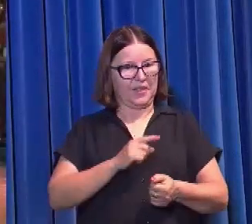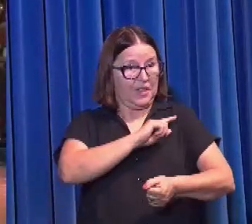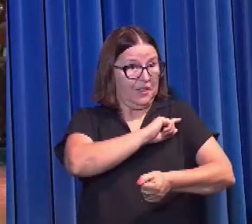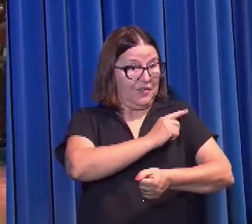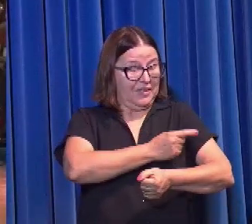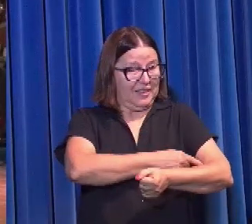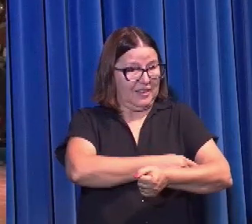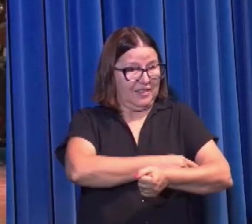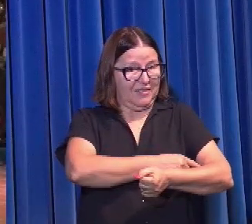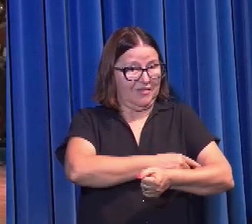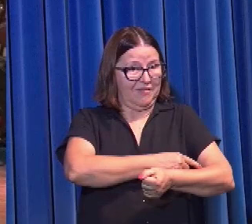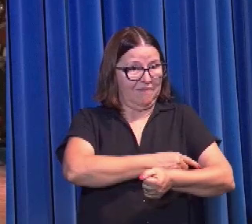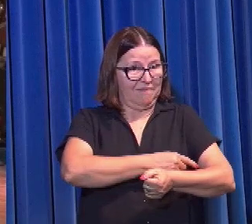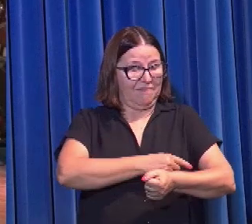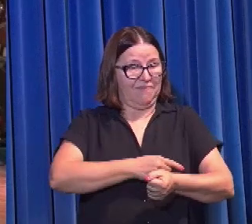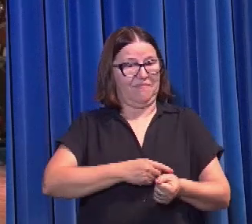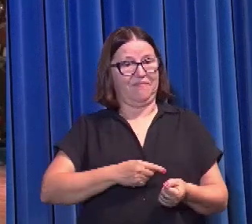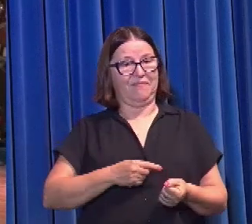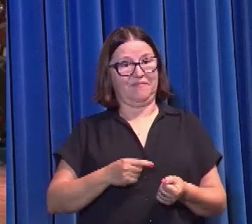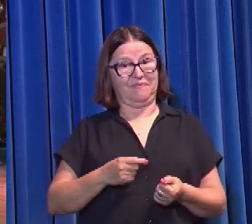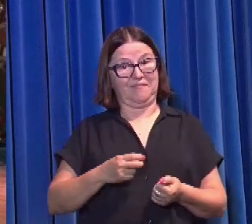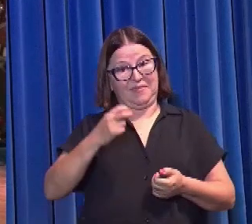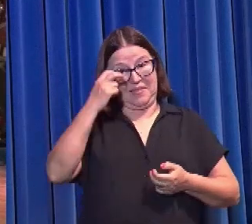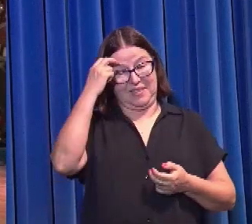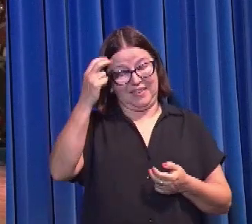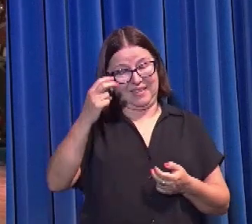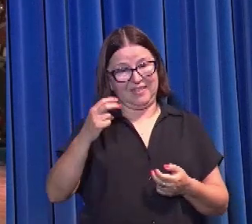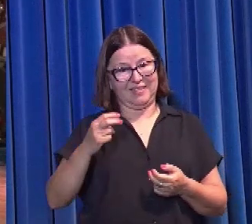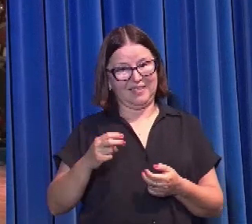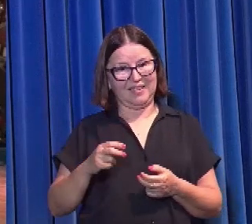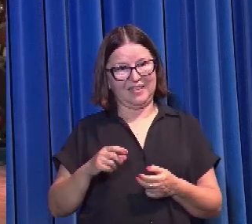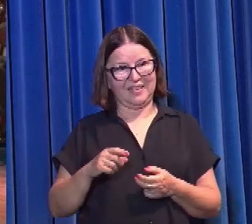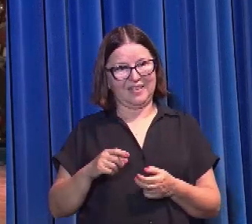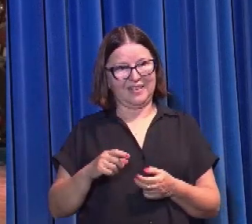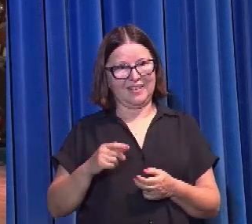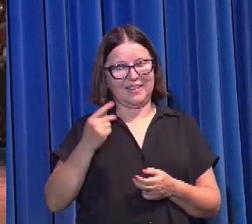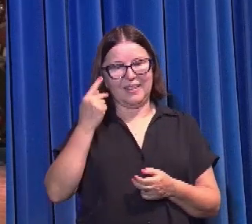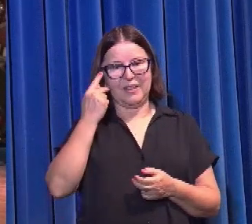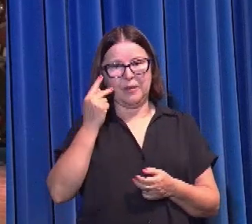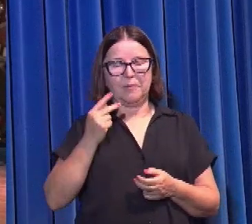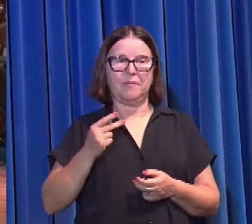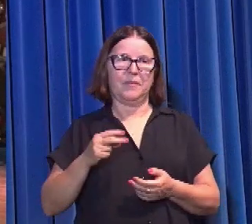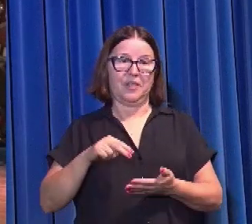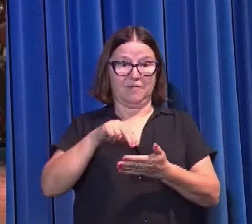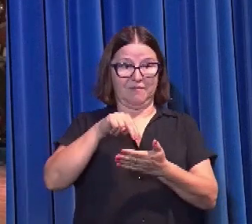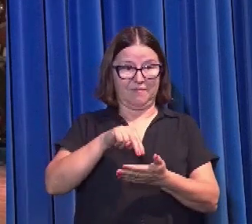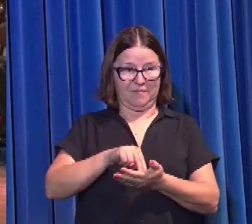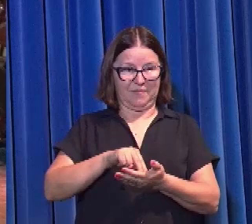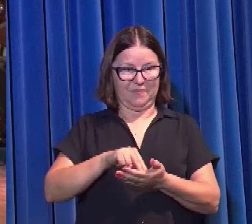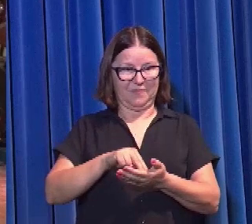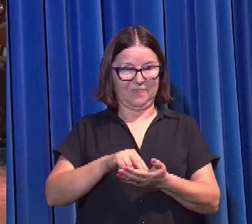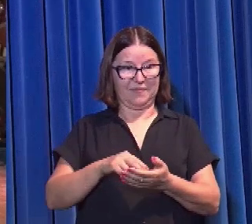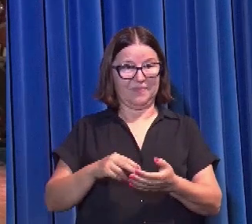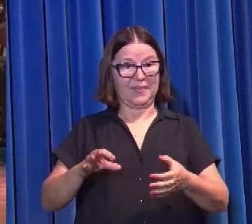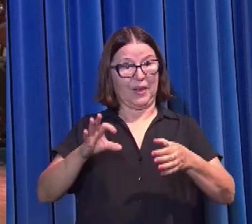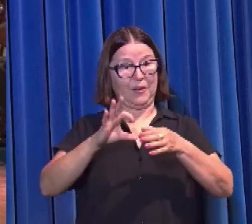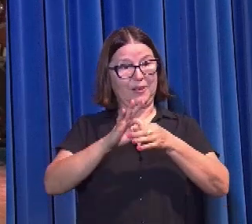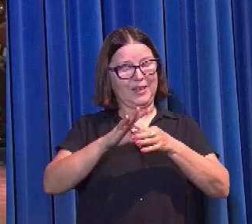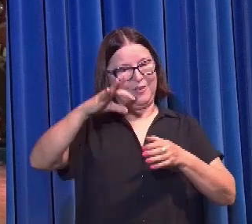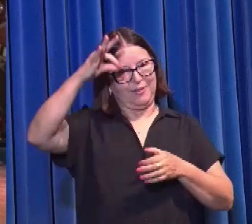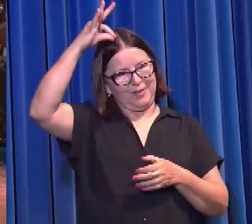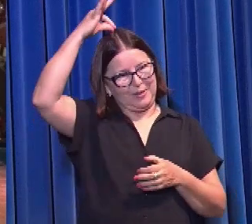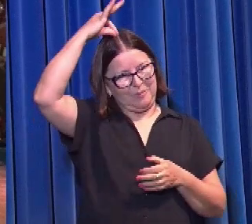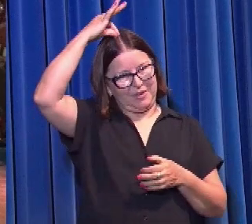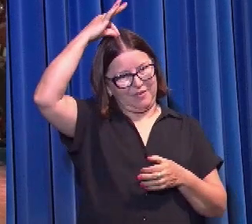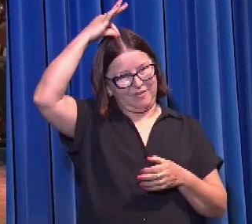Esforçando-vos diligentemente por preservar a unidade do Espírito no vínculo da paz. Preste bem atenção,